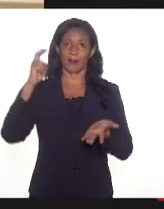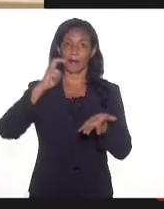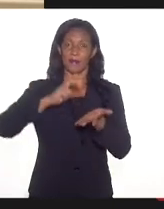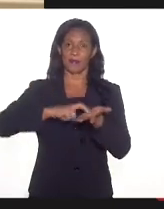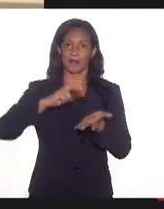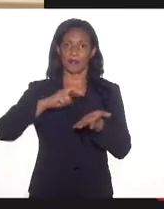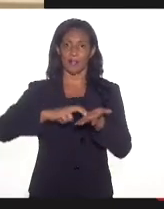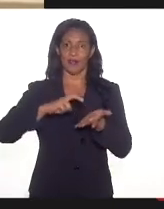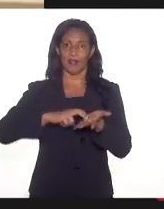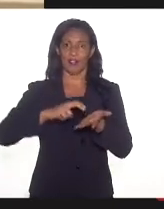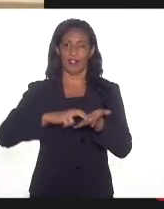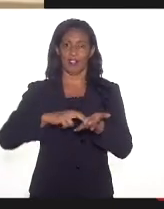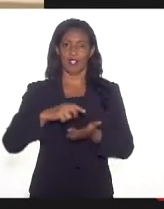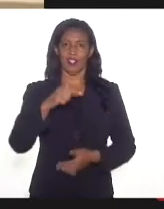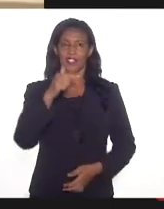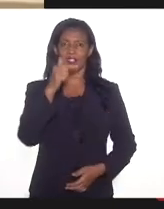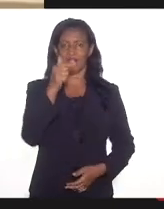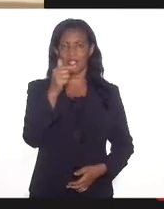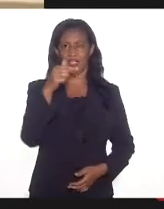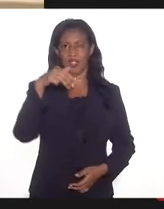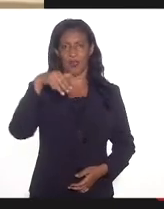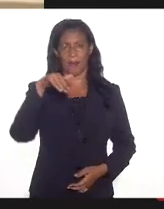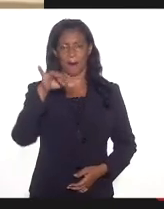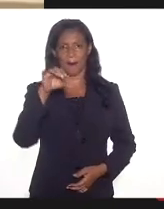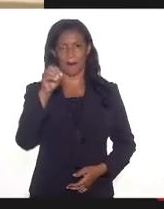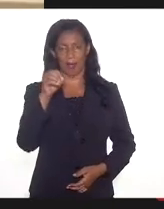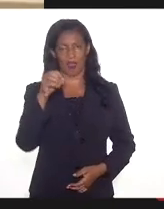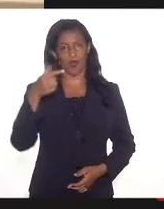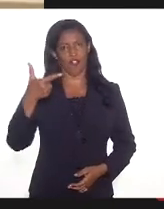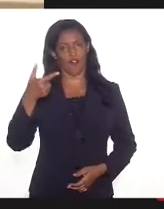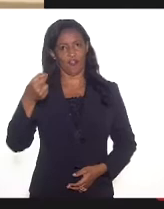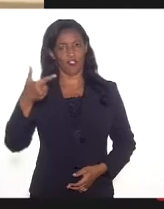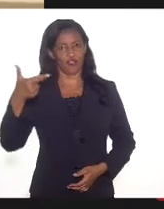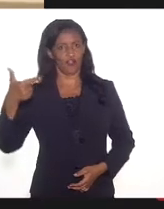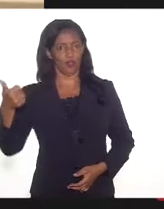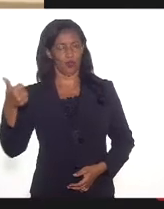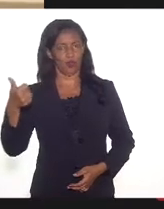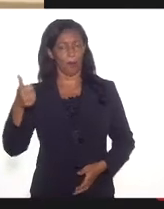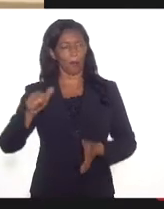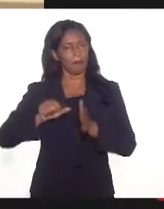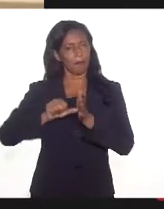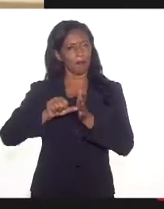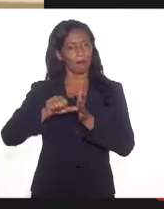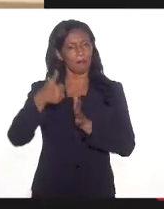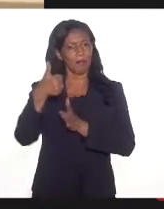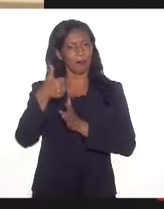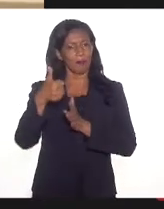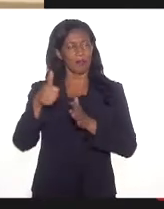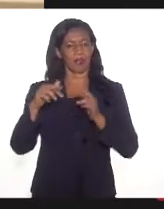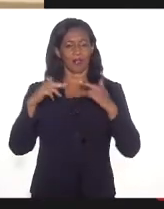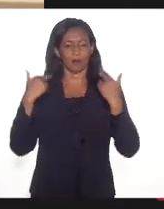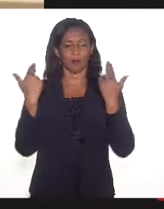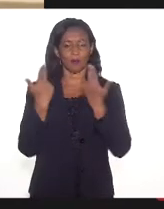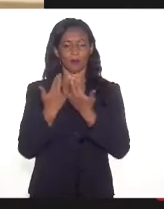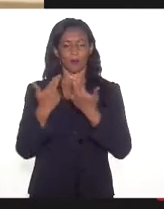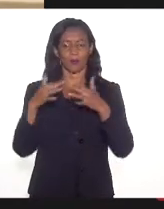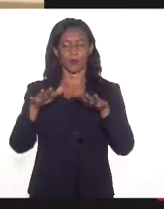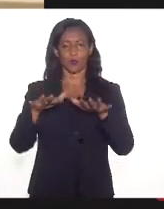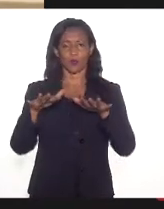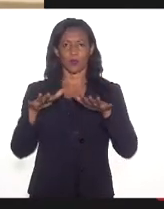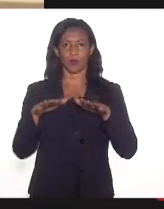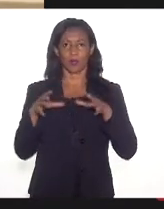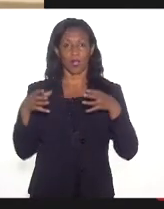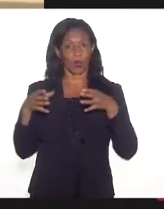7 de maio de 2021 a primeira audiência pública da